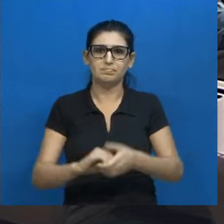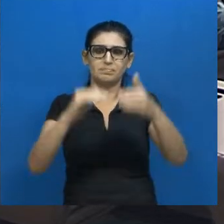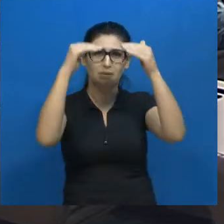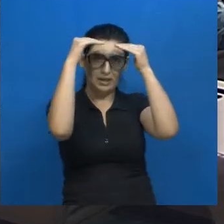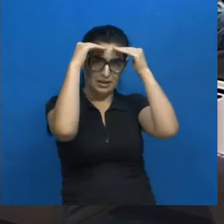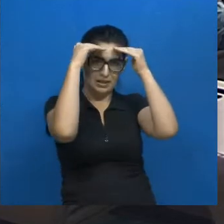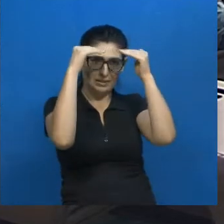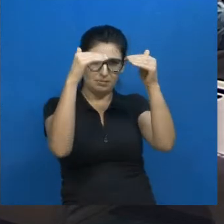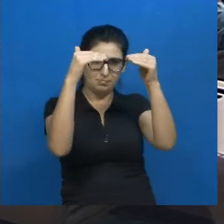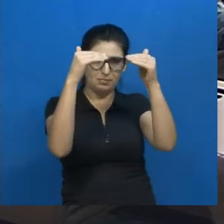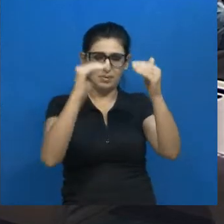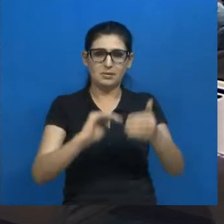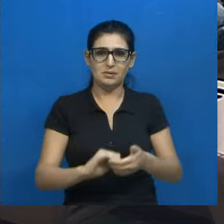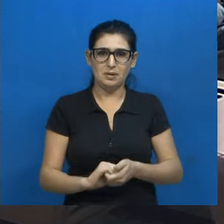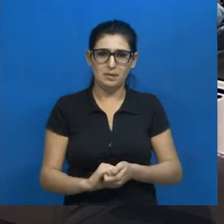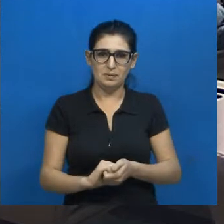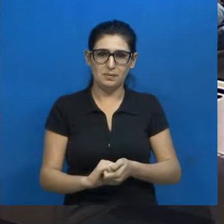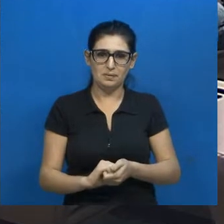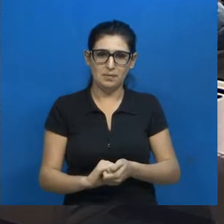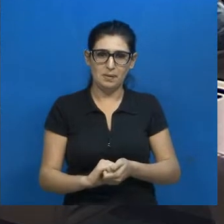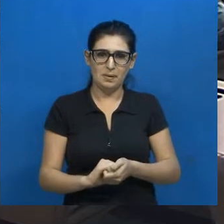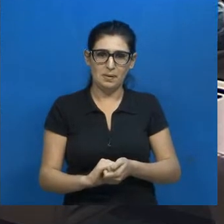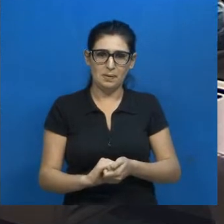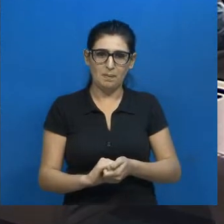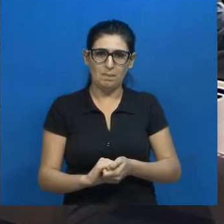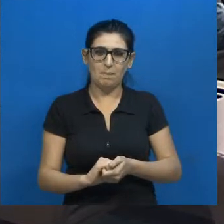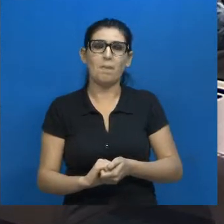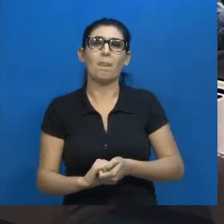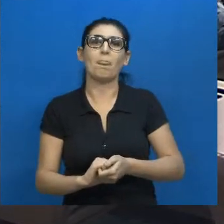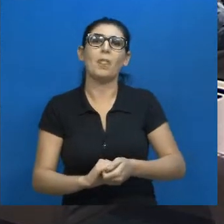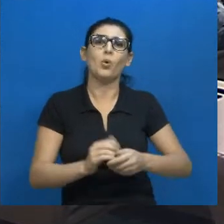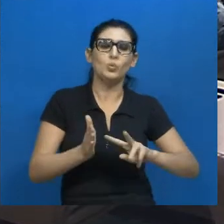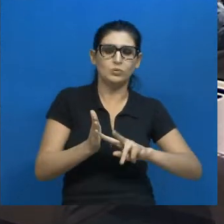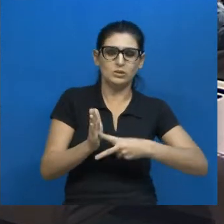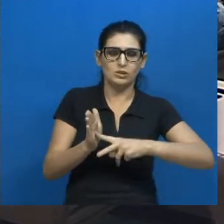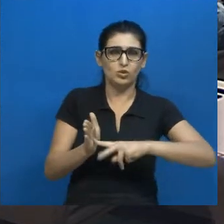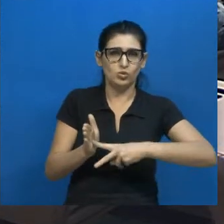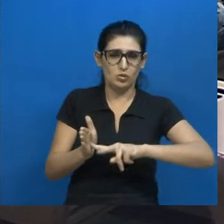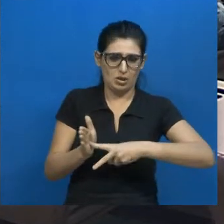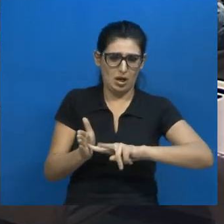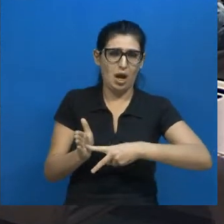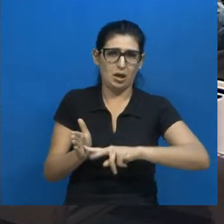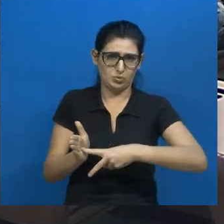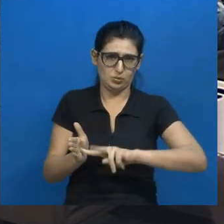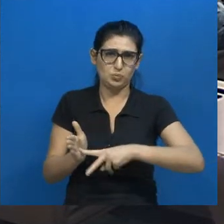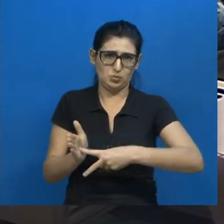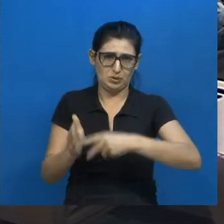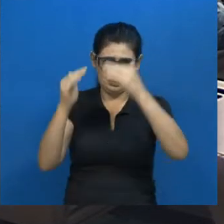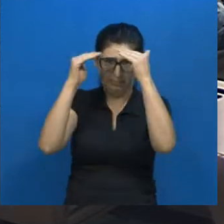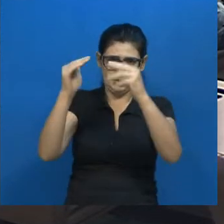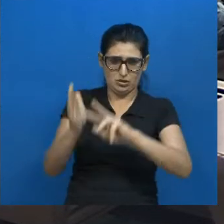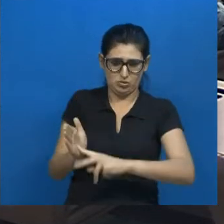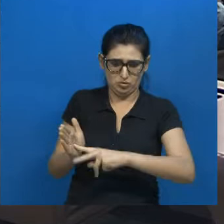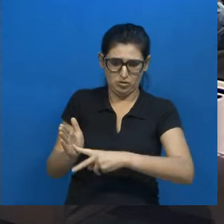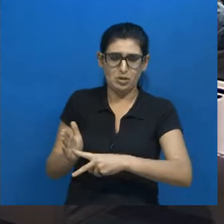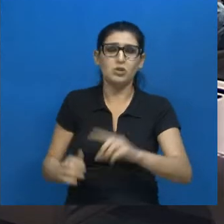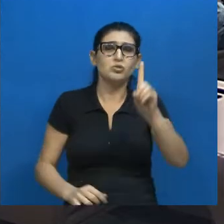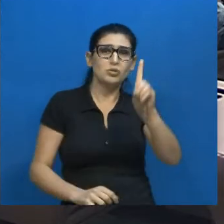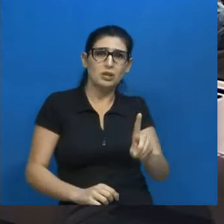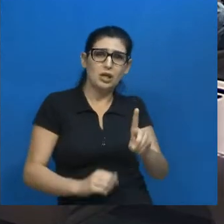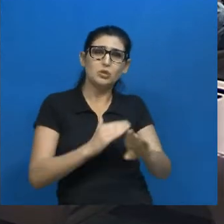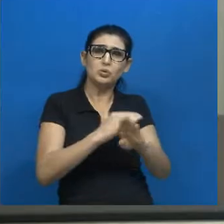Respeitando o papel do sindicato e também o direito de todo mundo